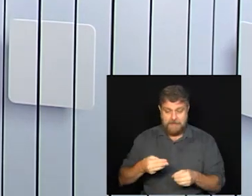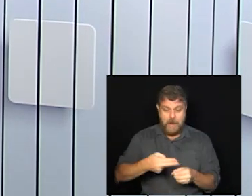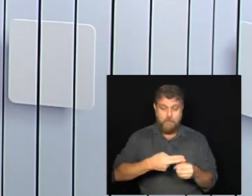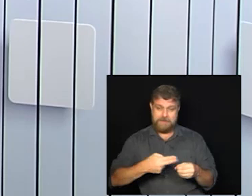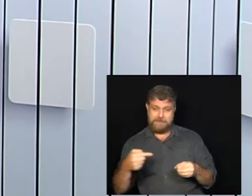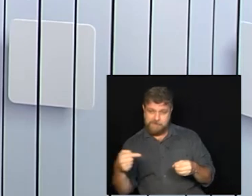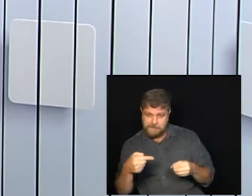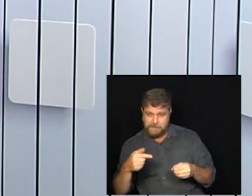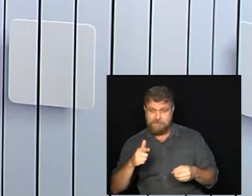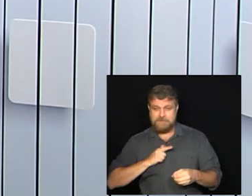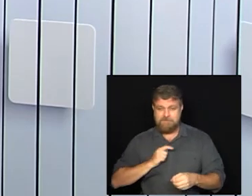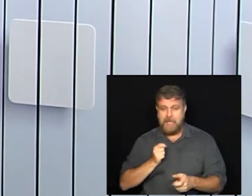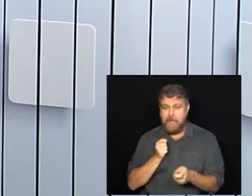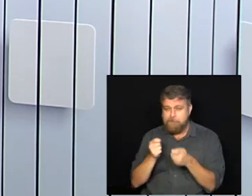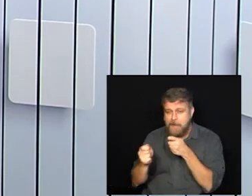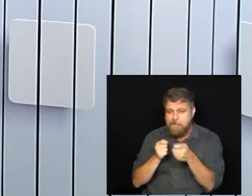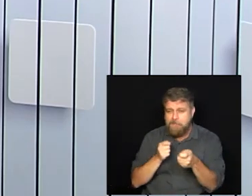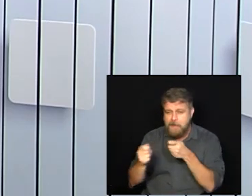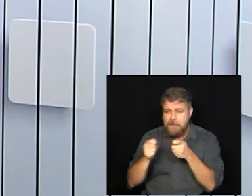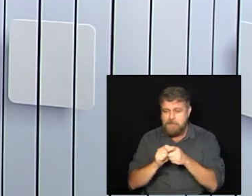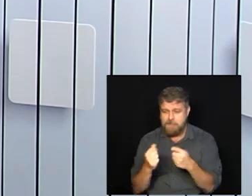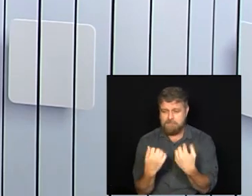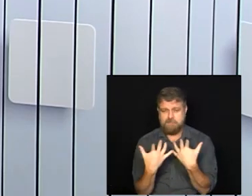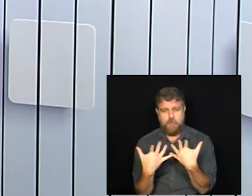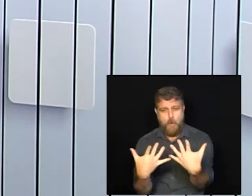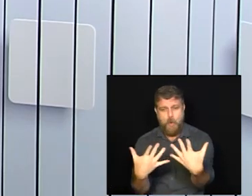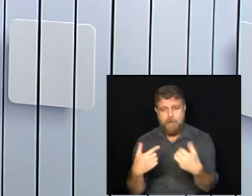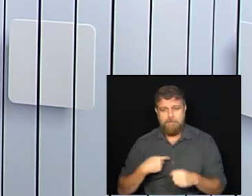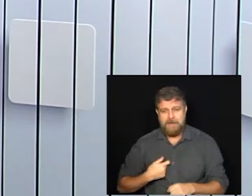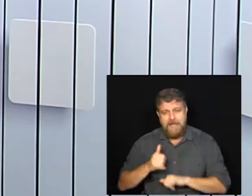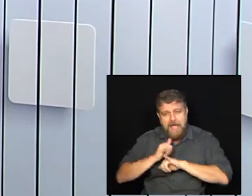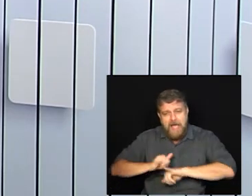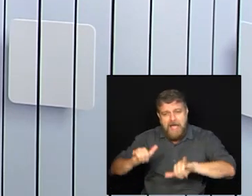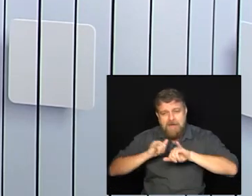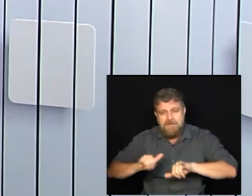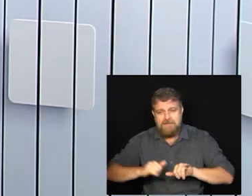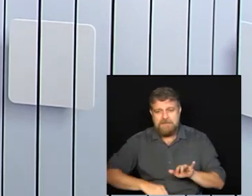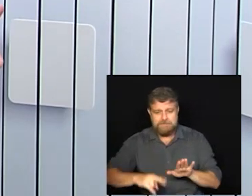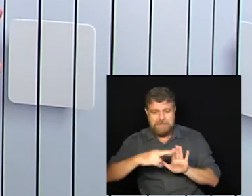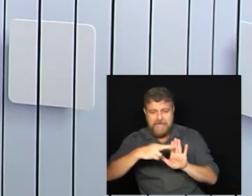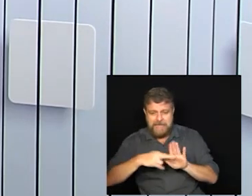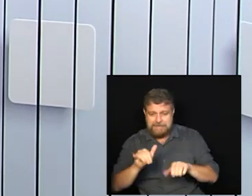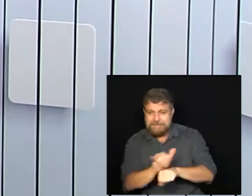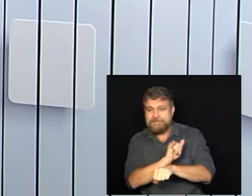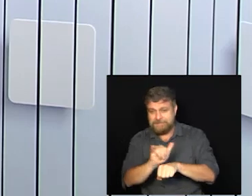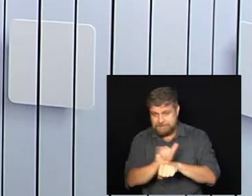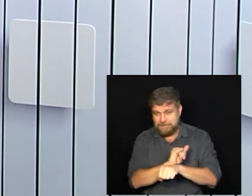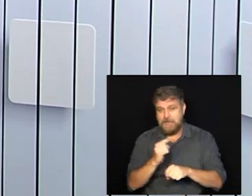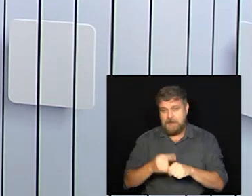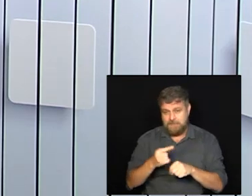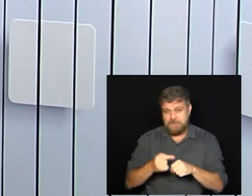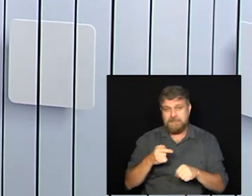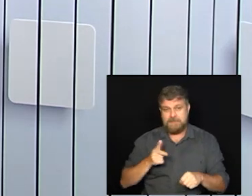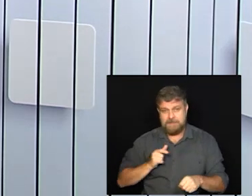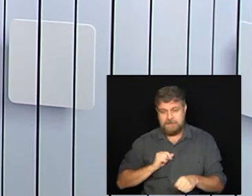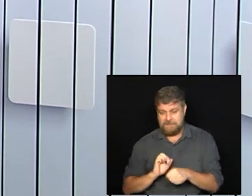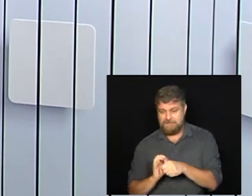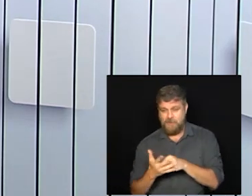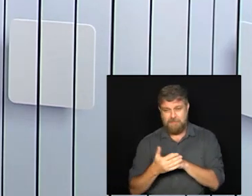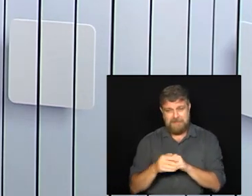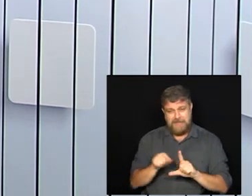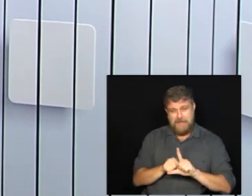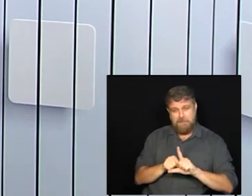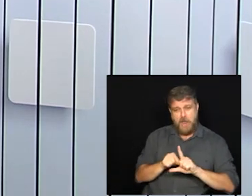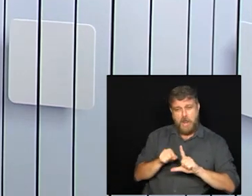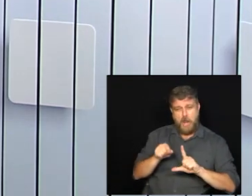que convocou uma entrevista coletiva para anunciar novas medidas por conta do crescimento de casos de coronavírus